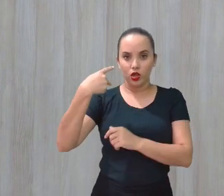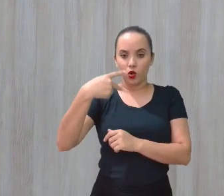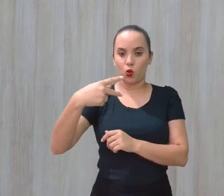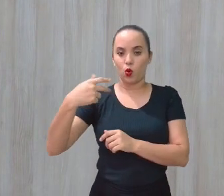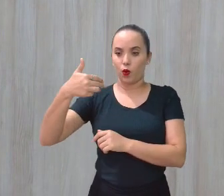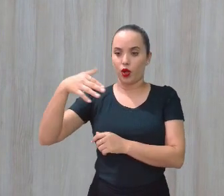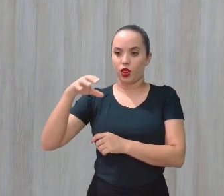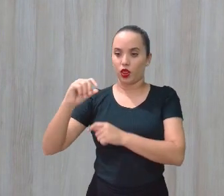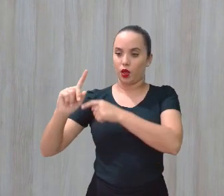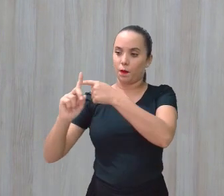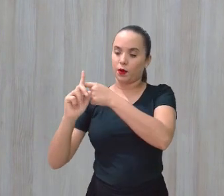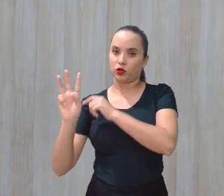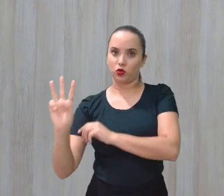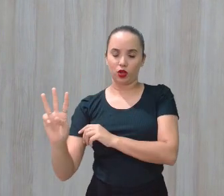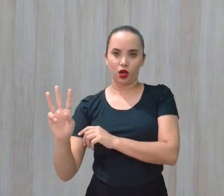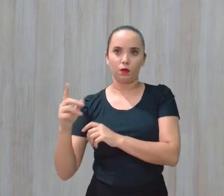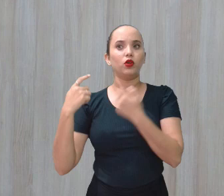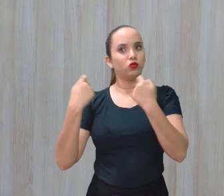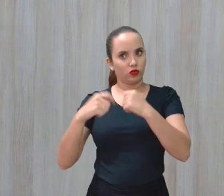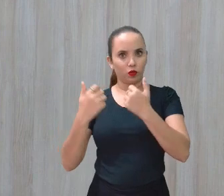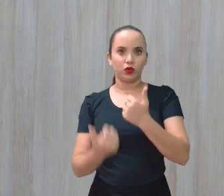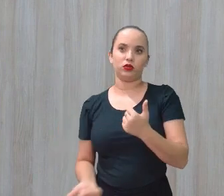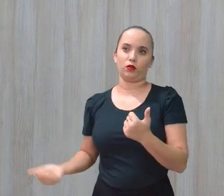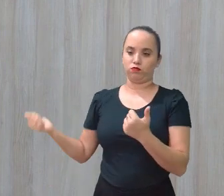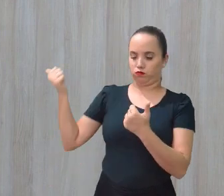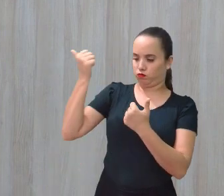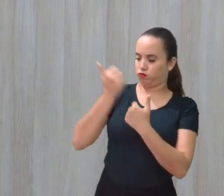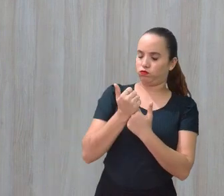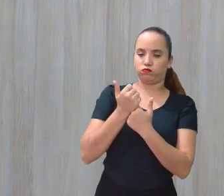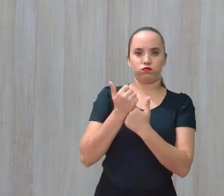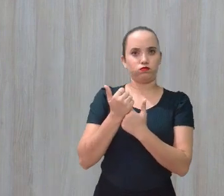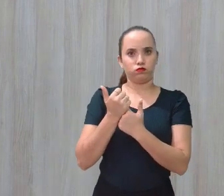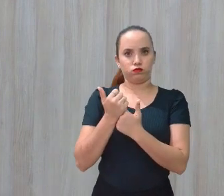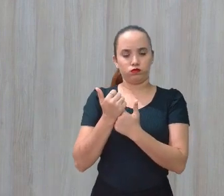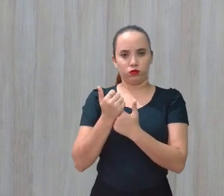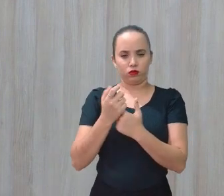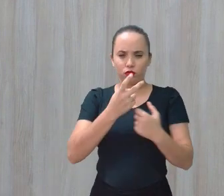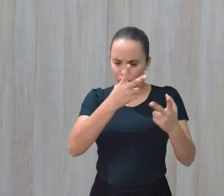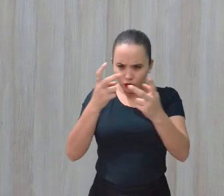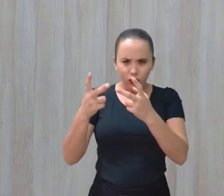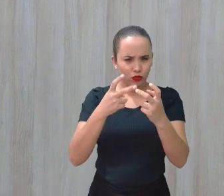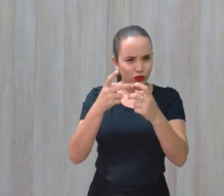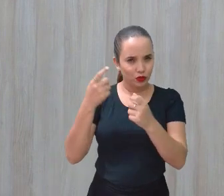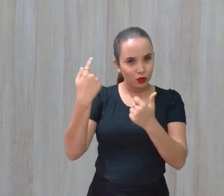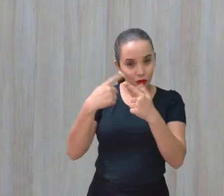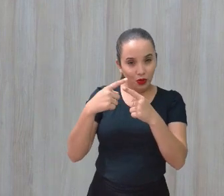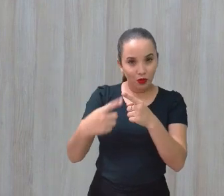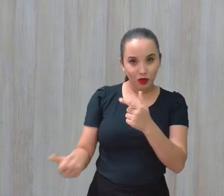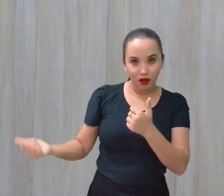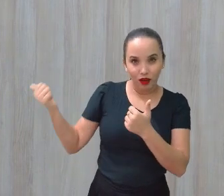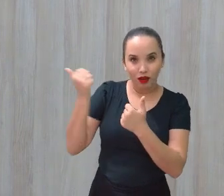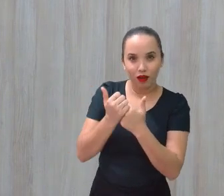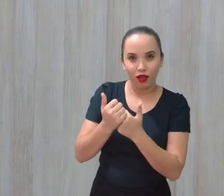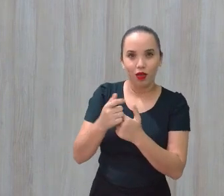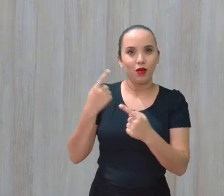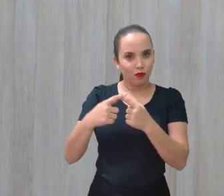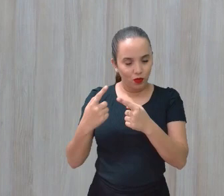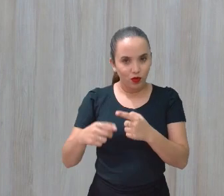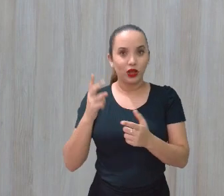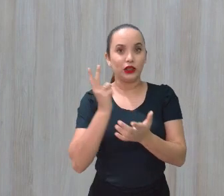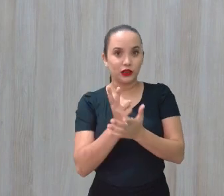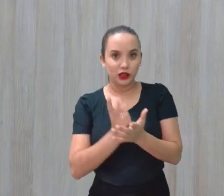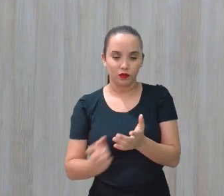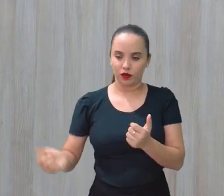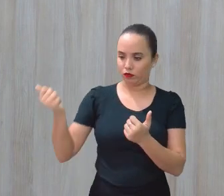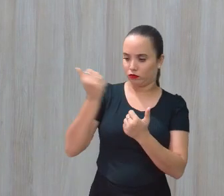10, eu substituo nessa equação aí esse valor. Percebeu porque é o método da substituição? Porque a gente sai substituindo um monte